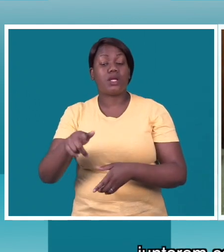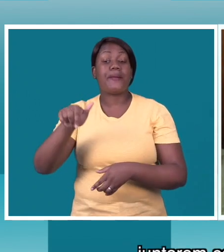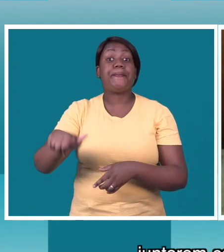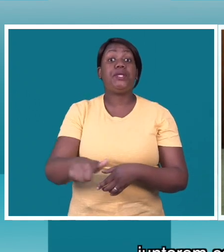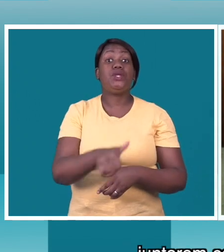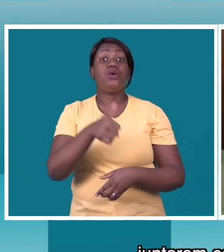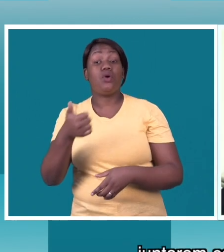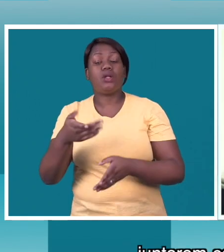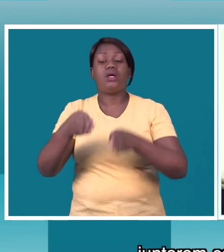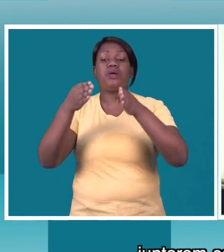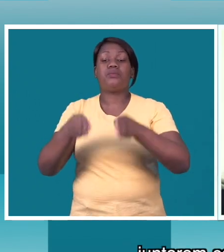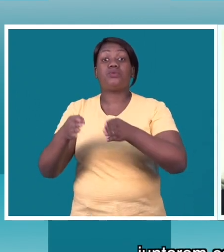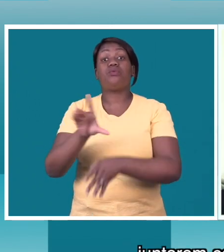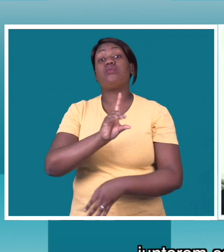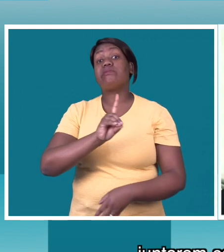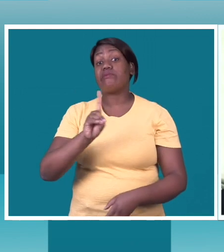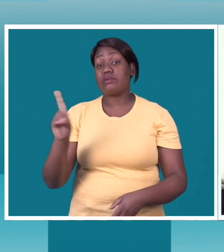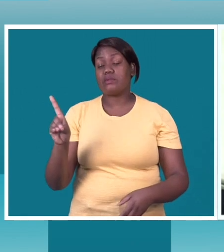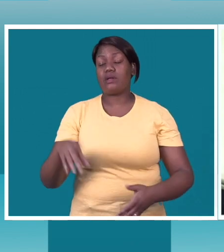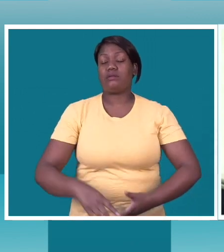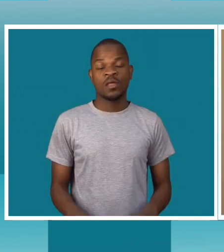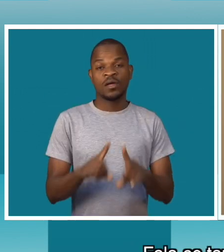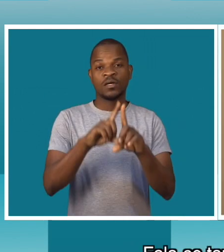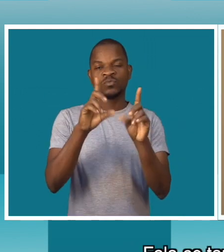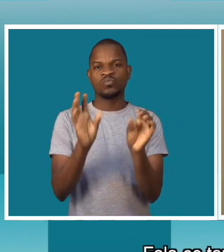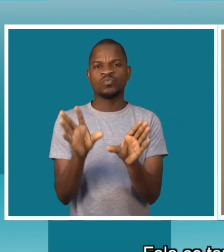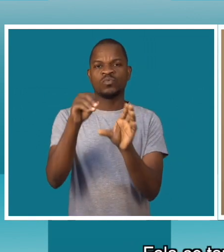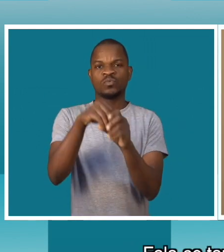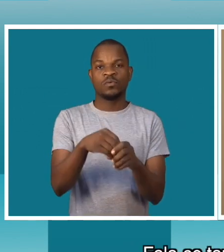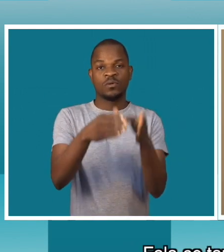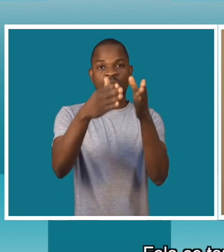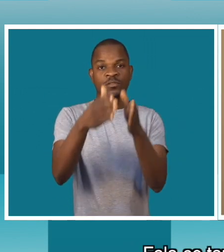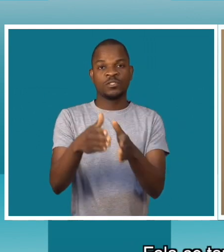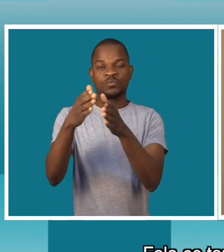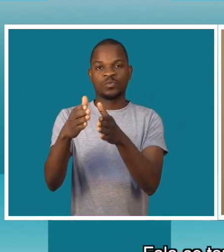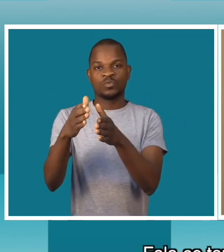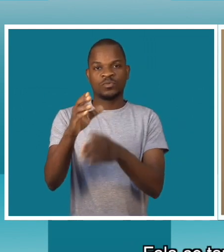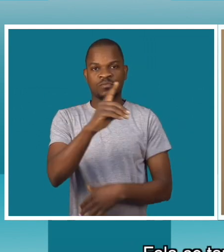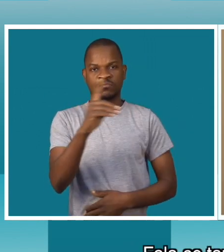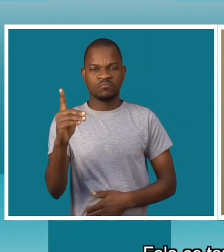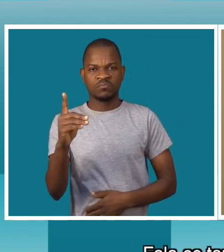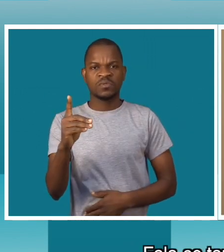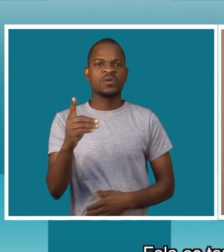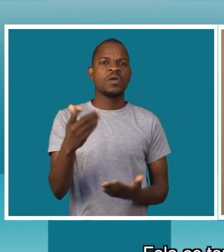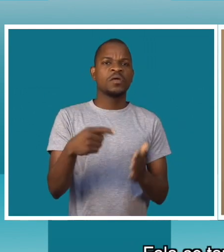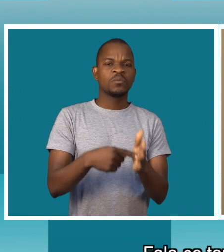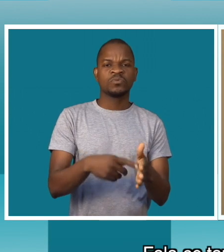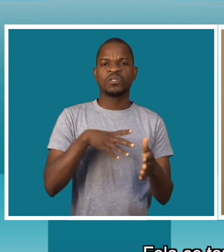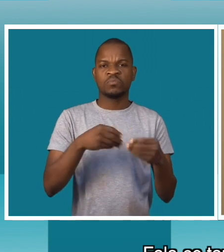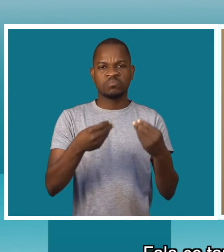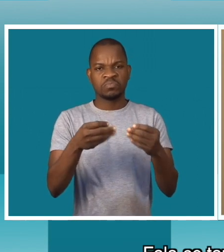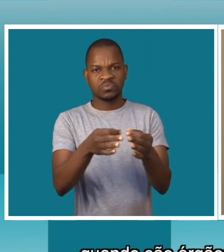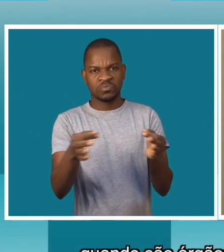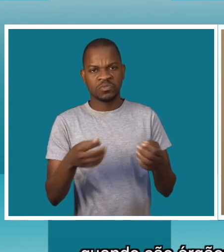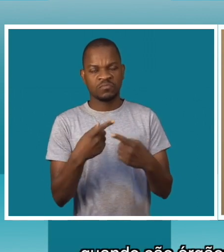para discutir melhores estratégias de inclusão social. Não faz tanto da inclusão das pessoas com deficiência, no papel, na